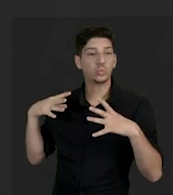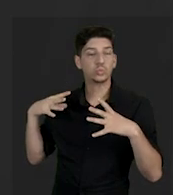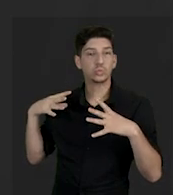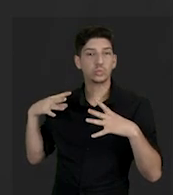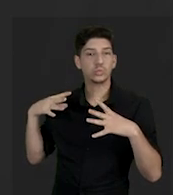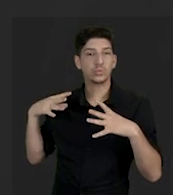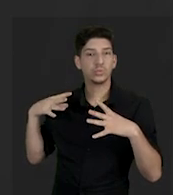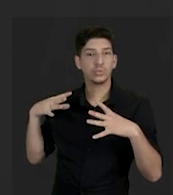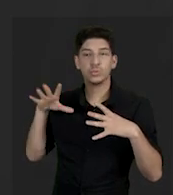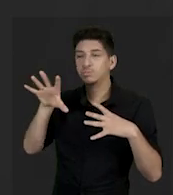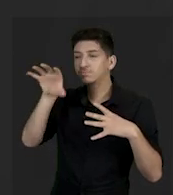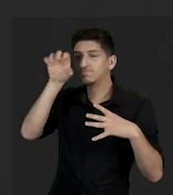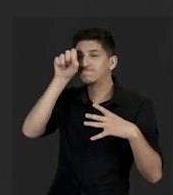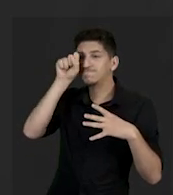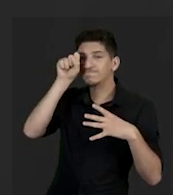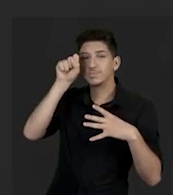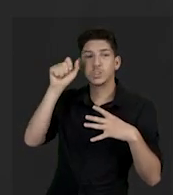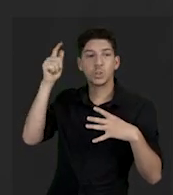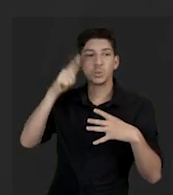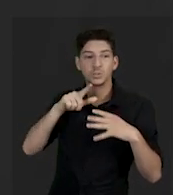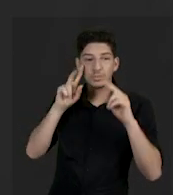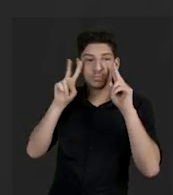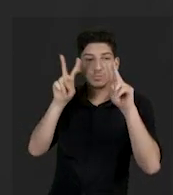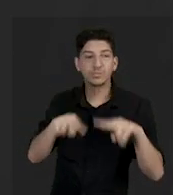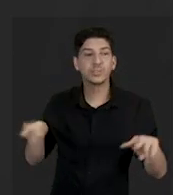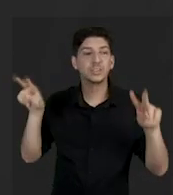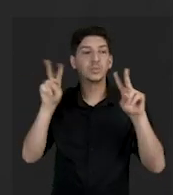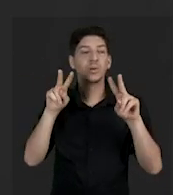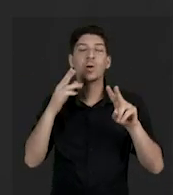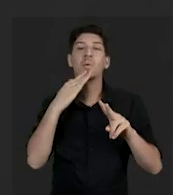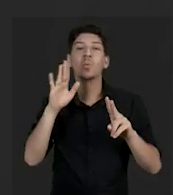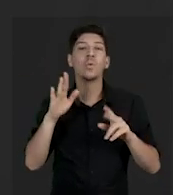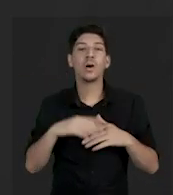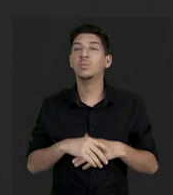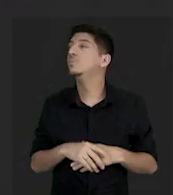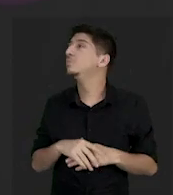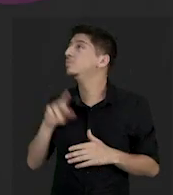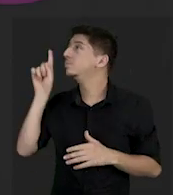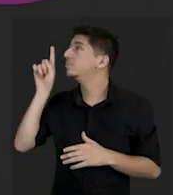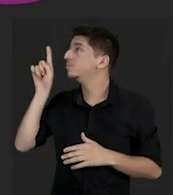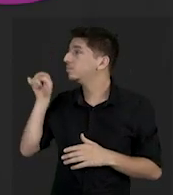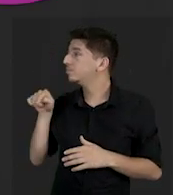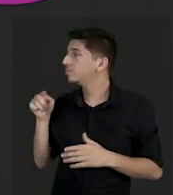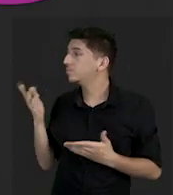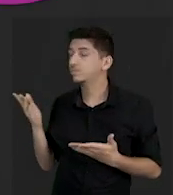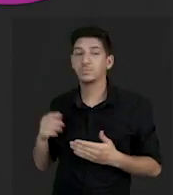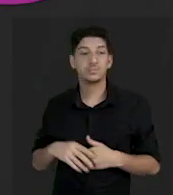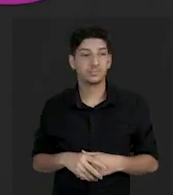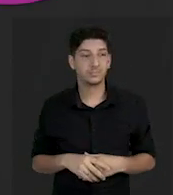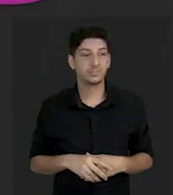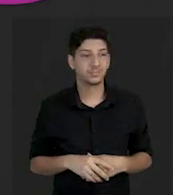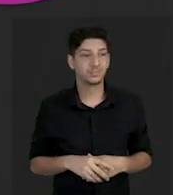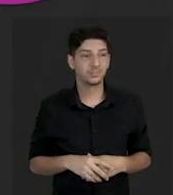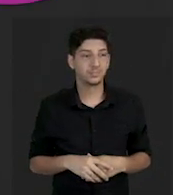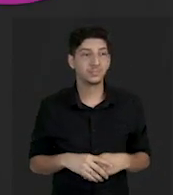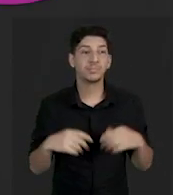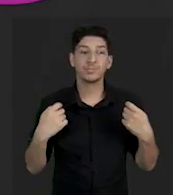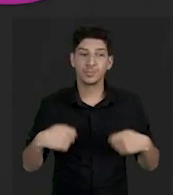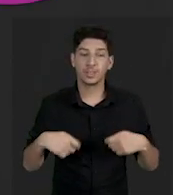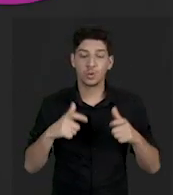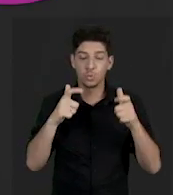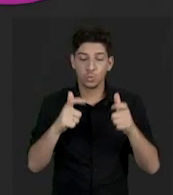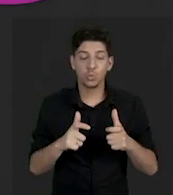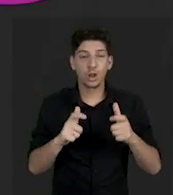maior quantidade para garantir que a visão fosse formada de maneira adequada? A gente precisa que um ambiente com